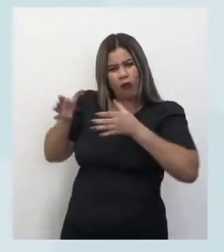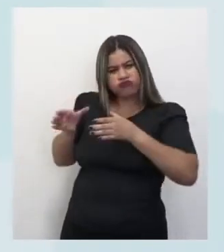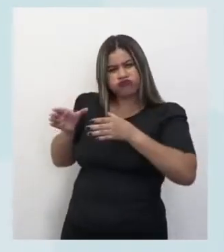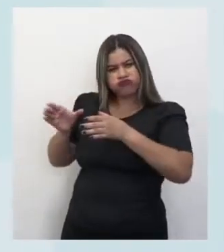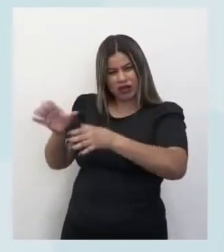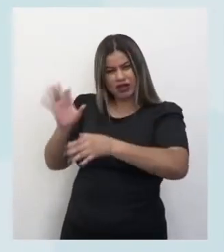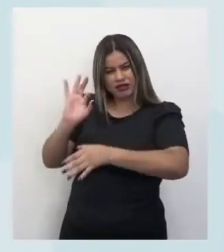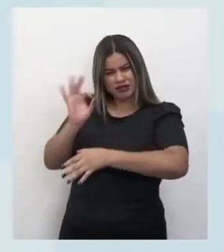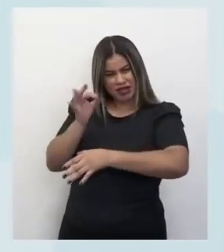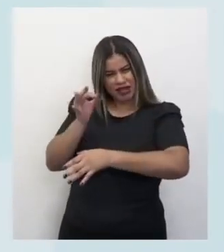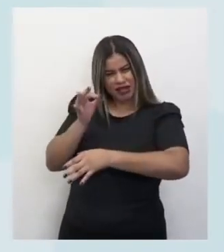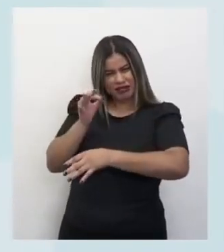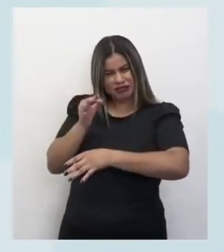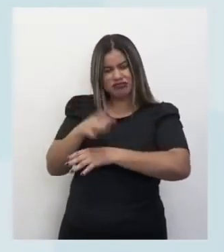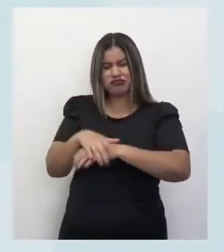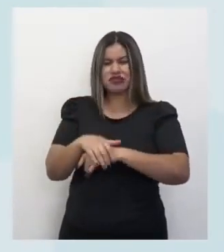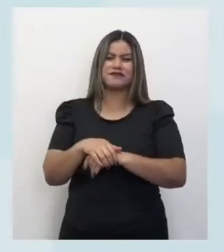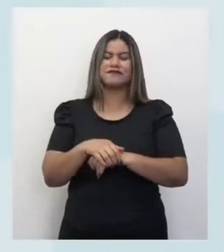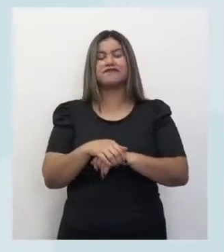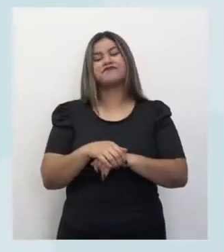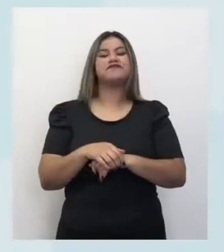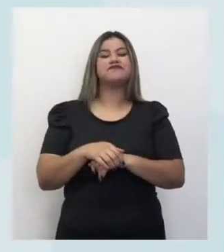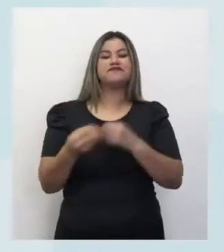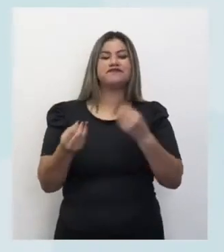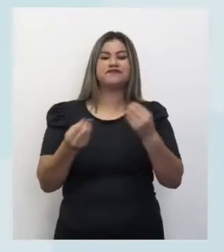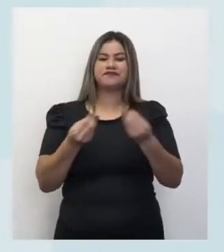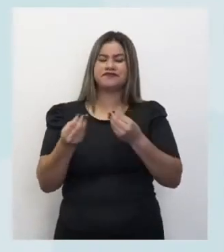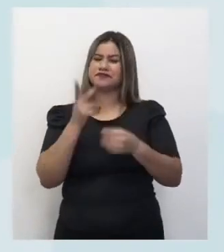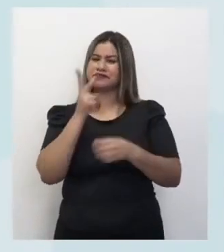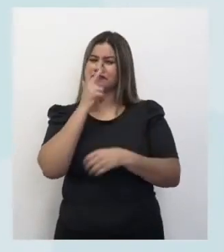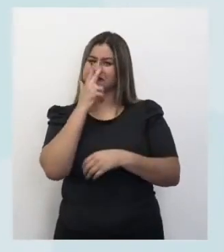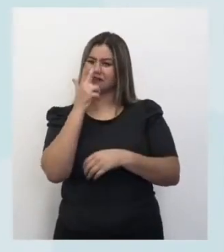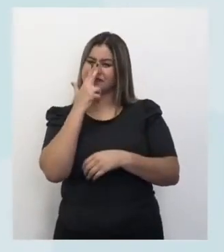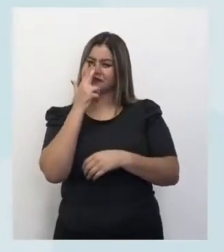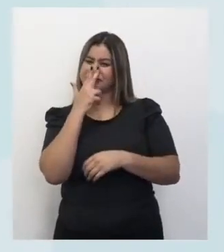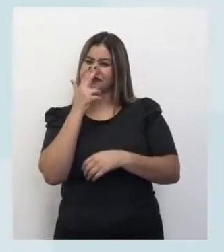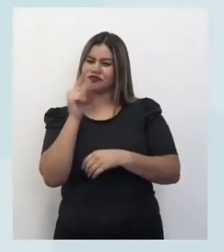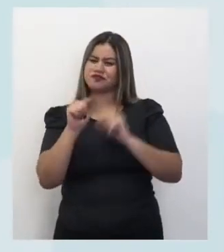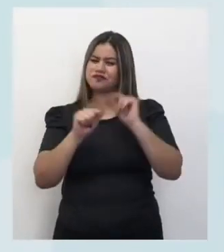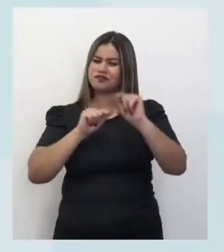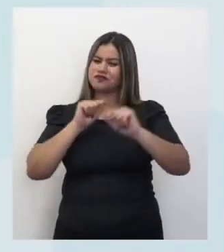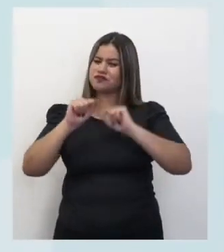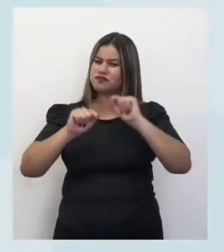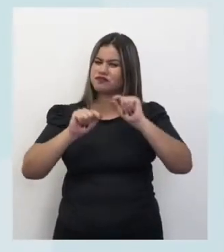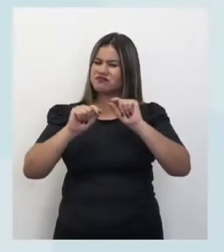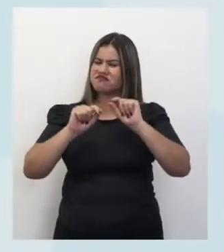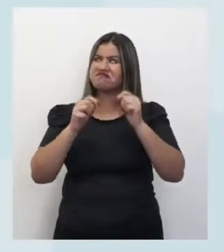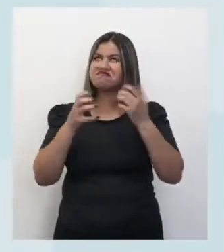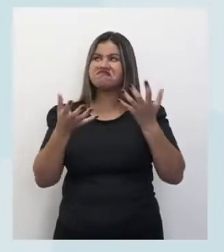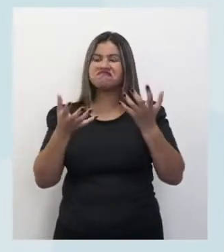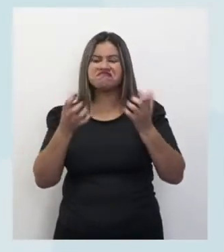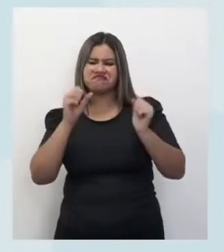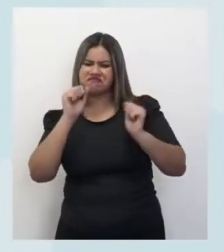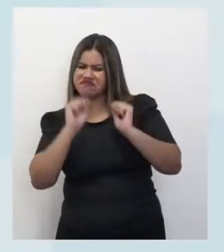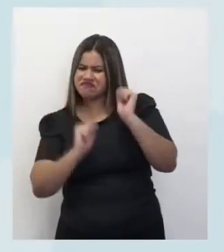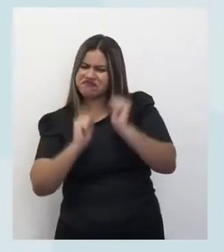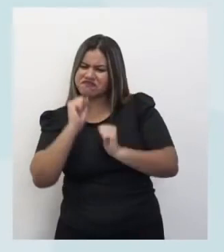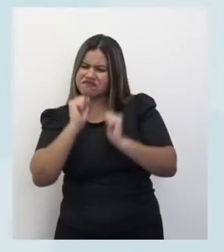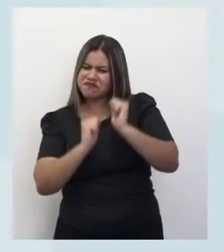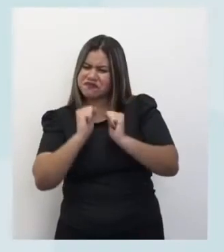coifa, alguma coisa assim. Dá a impressão que isso é o quê? Uma fábrica?